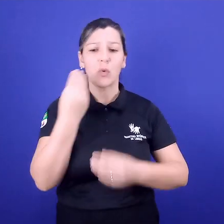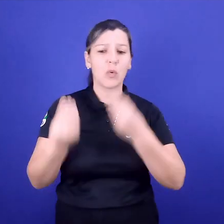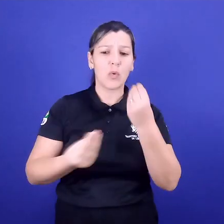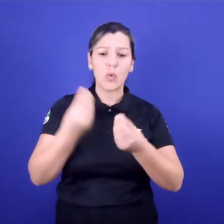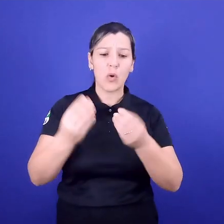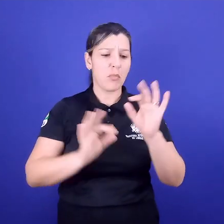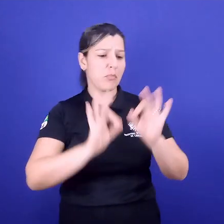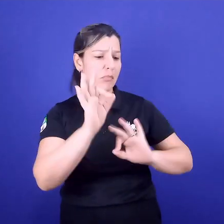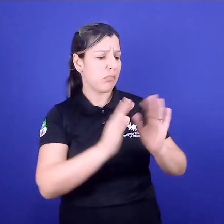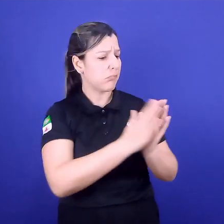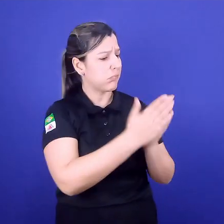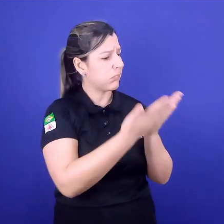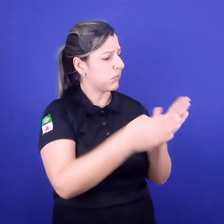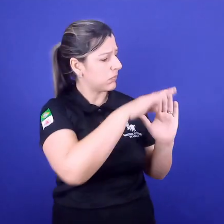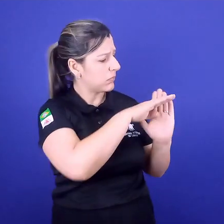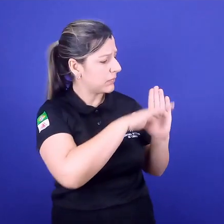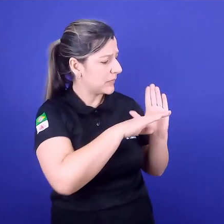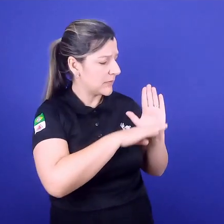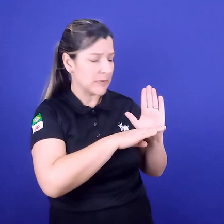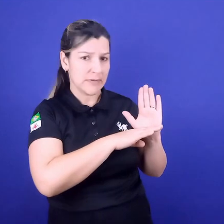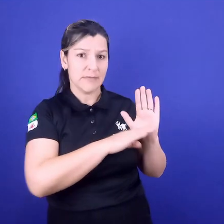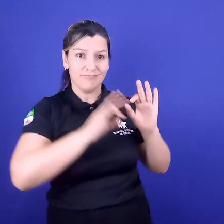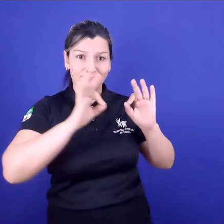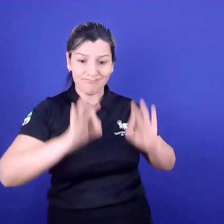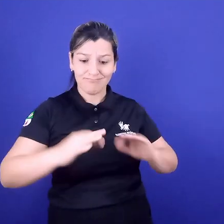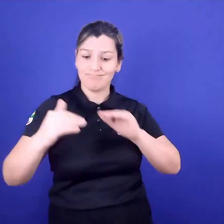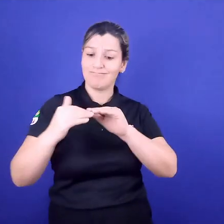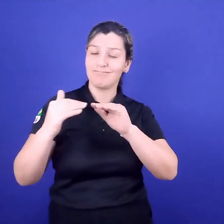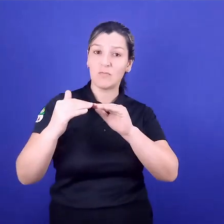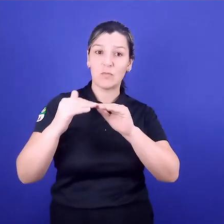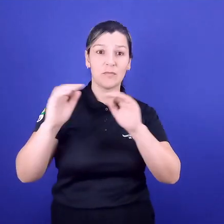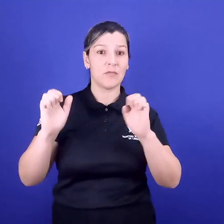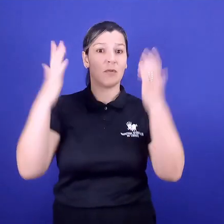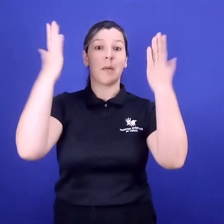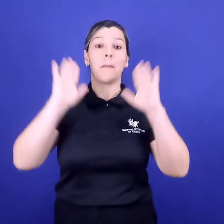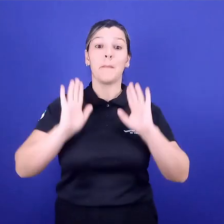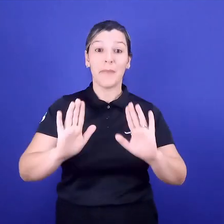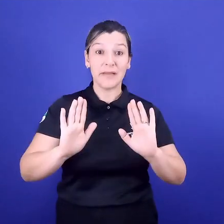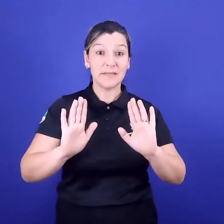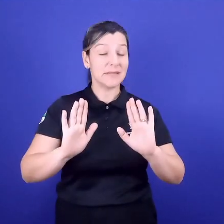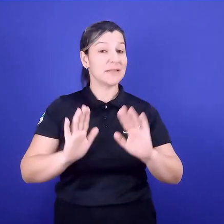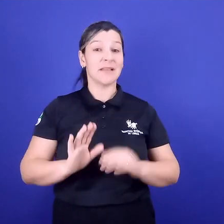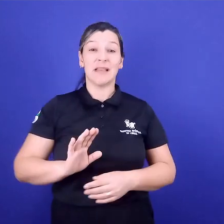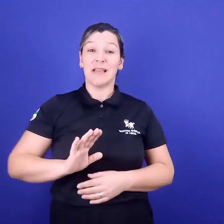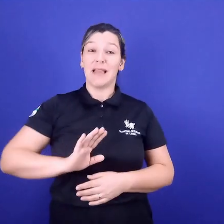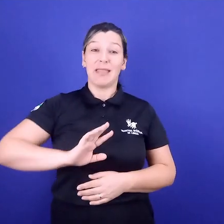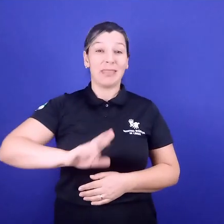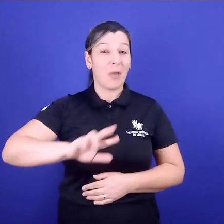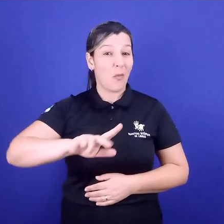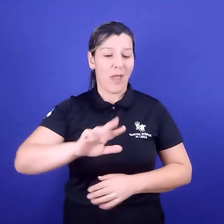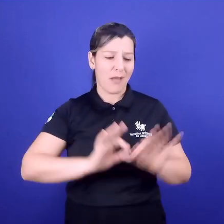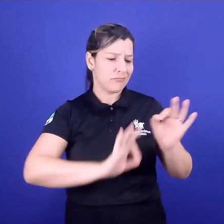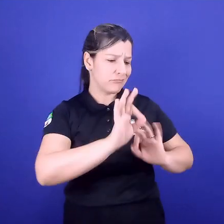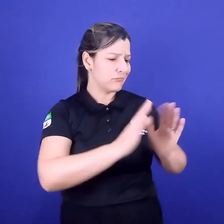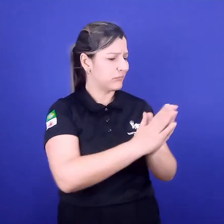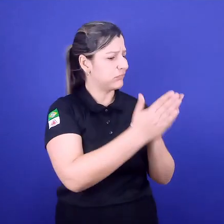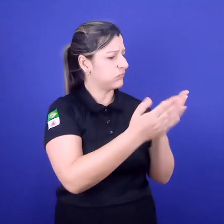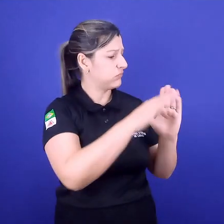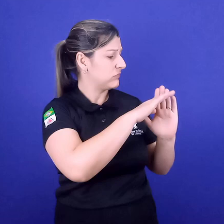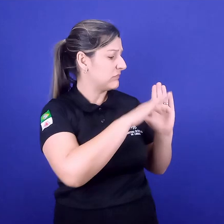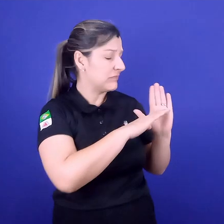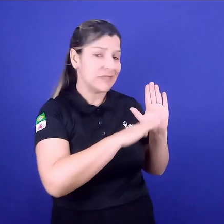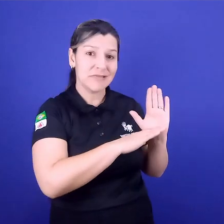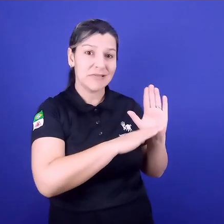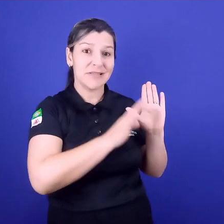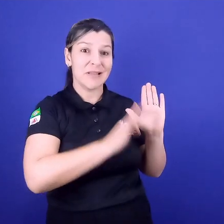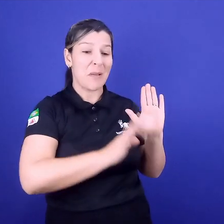elaborar corretamente um cardápio para um evento. Só que não adianta a gente só elaborar bem o cardápio se